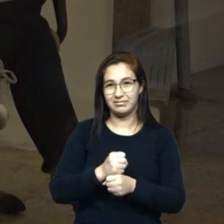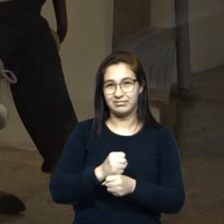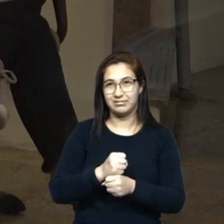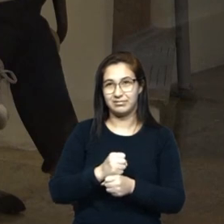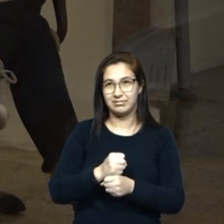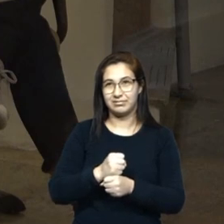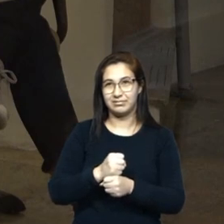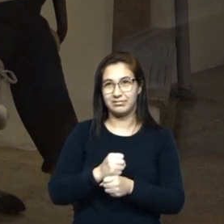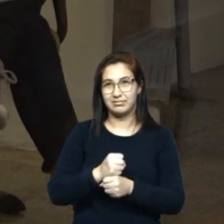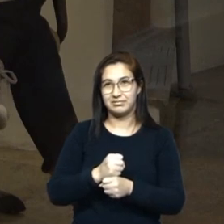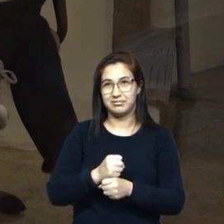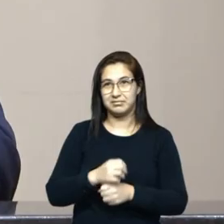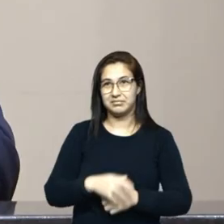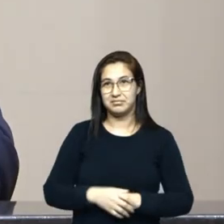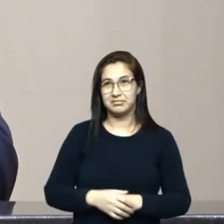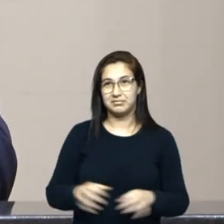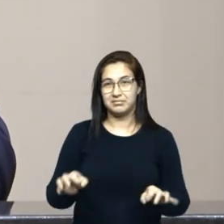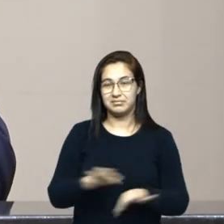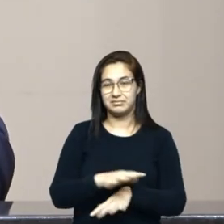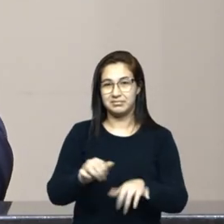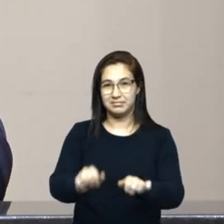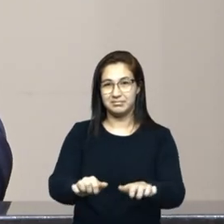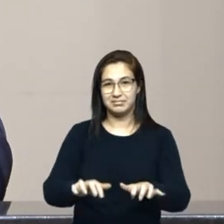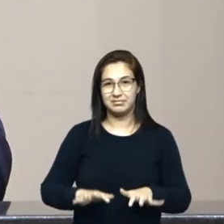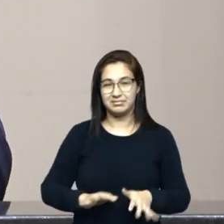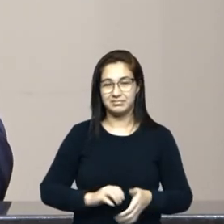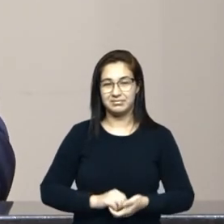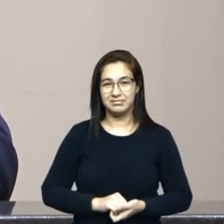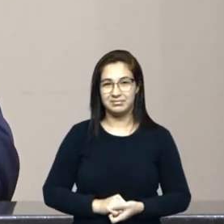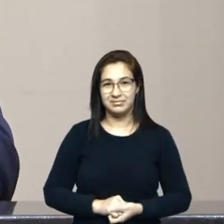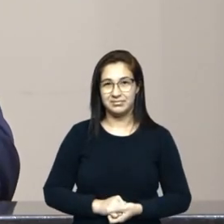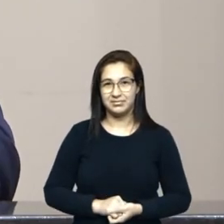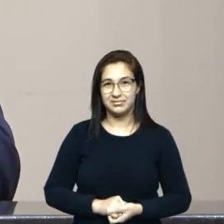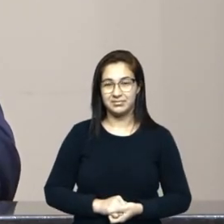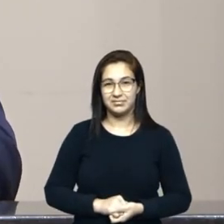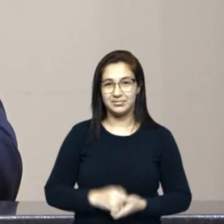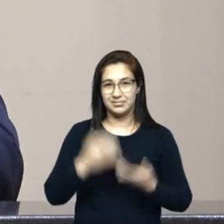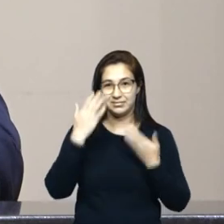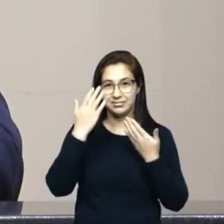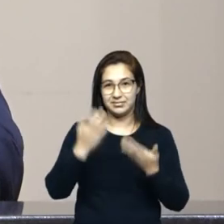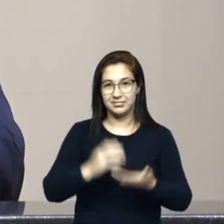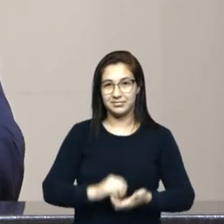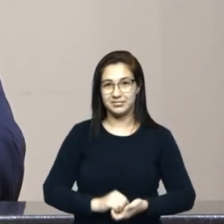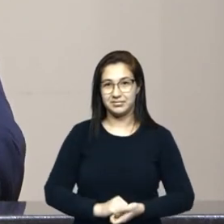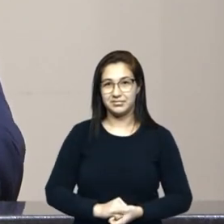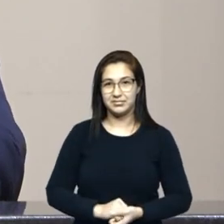Internacional. Está encerrada a presente sessão. Obrigado a todos.